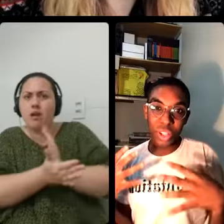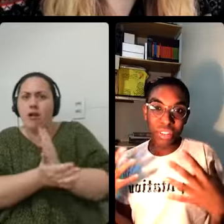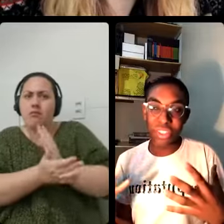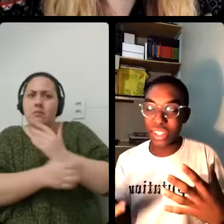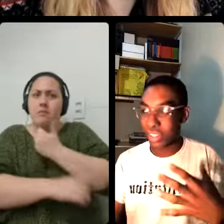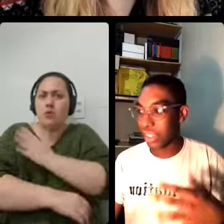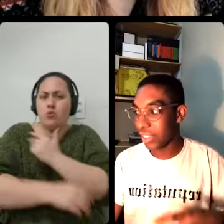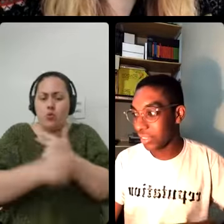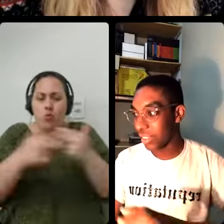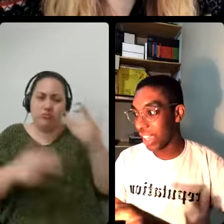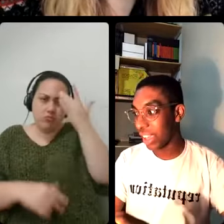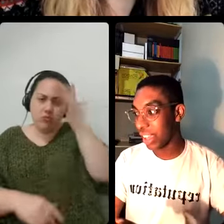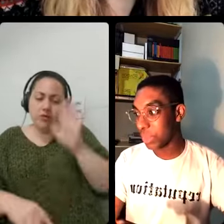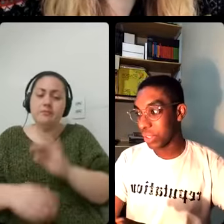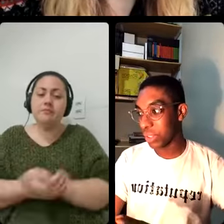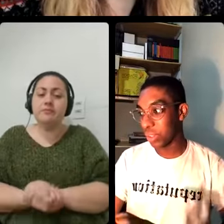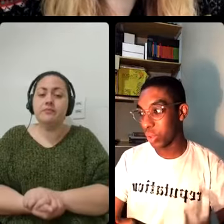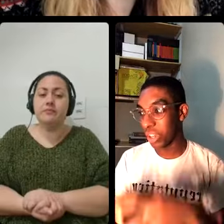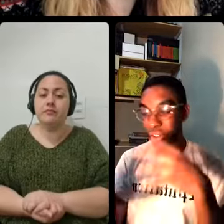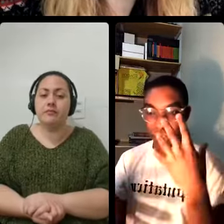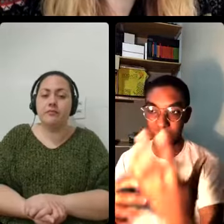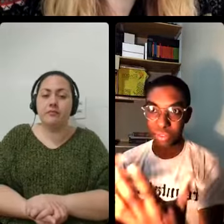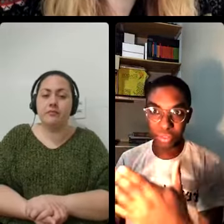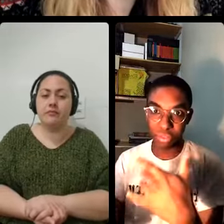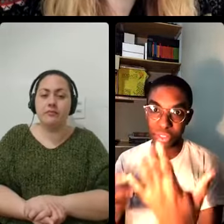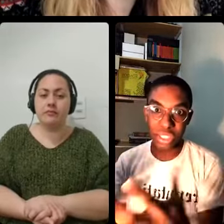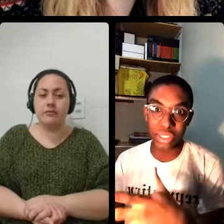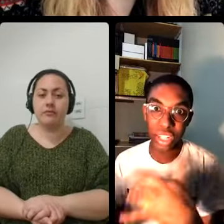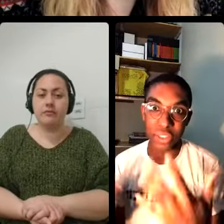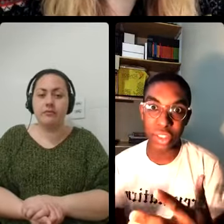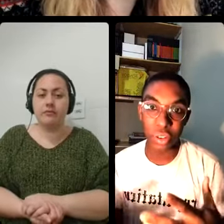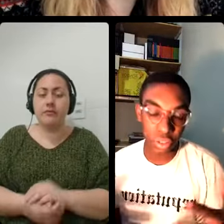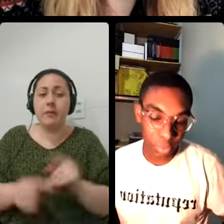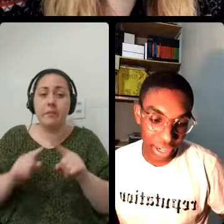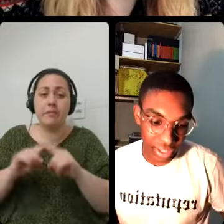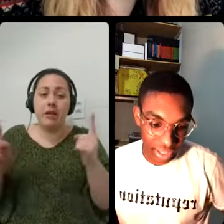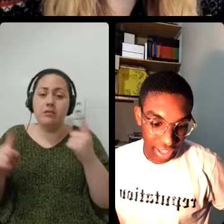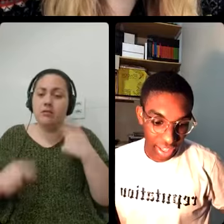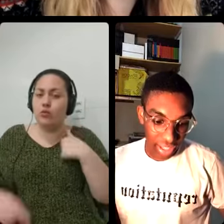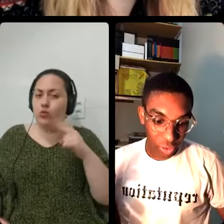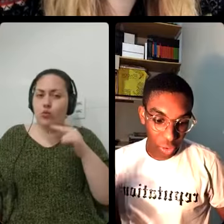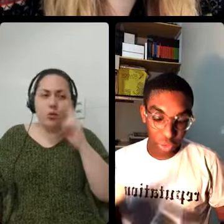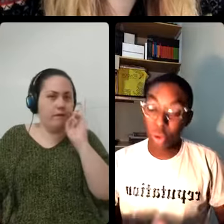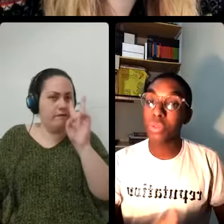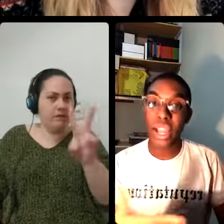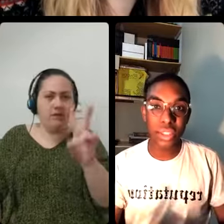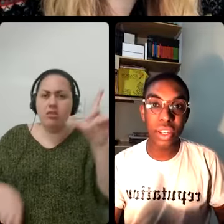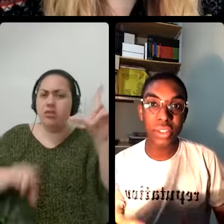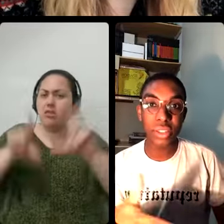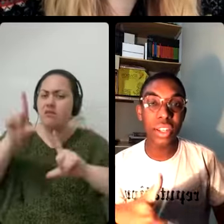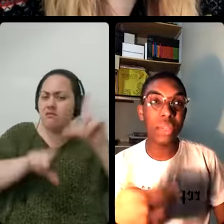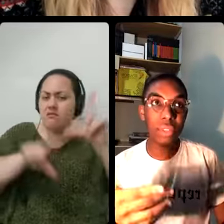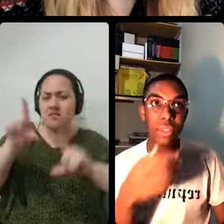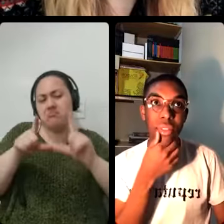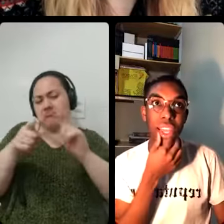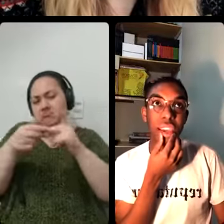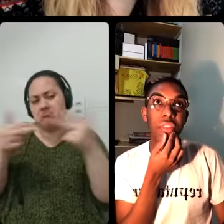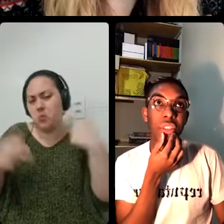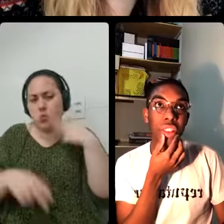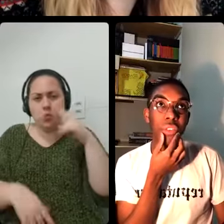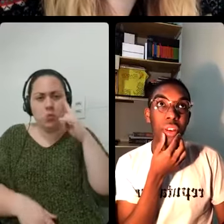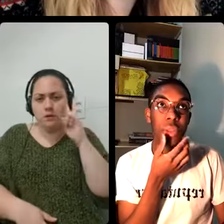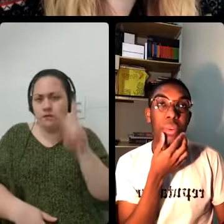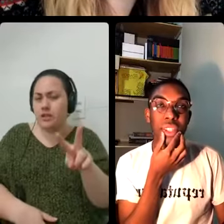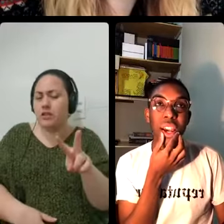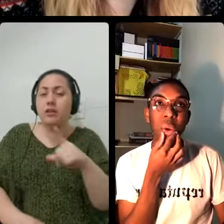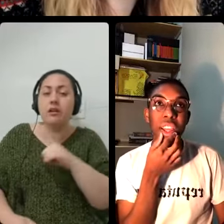eu nunca vi assim, né? As pessoas nunca vi na televisão e tudo mais, quando acontecem esses crimes, né,